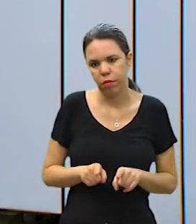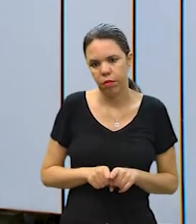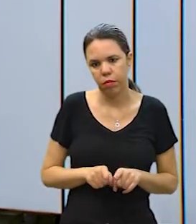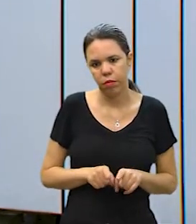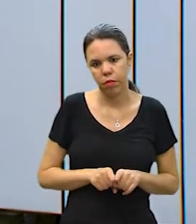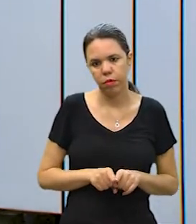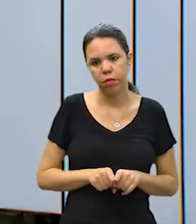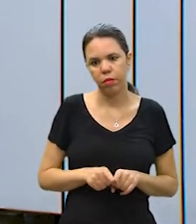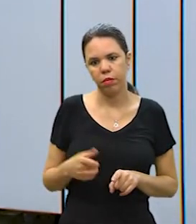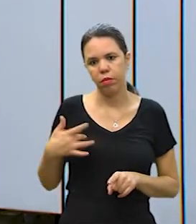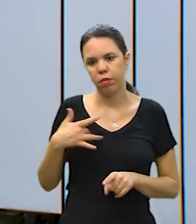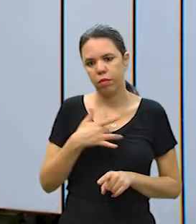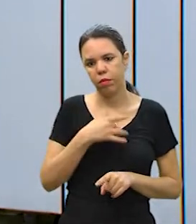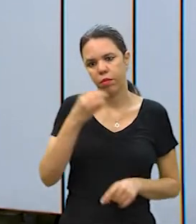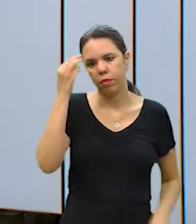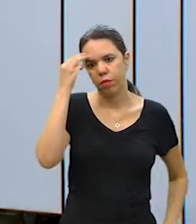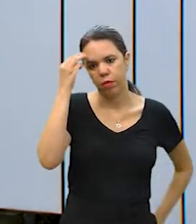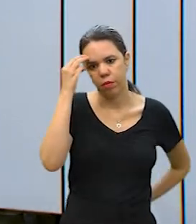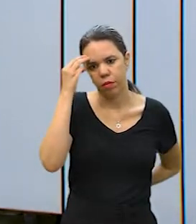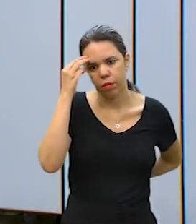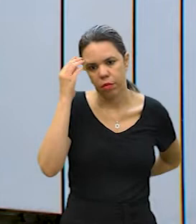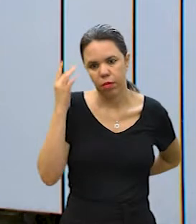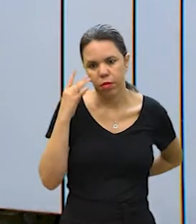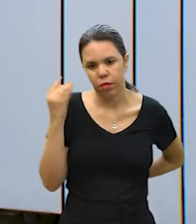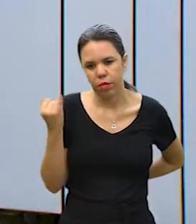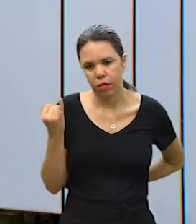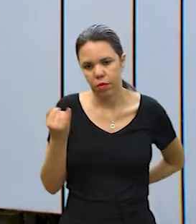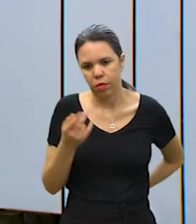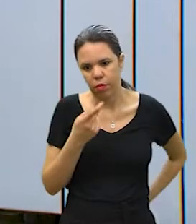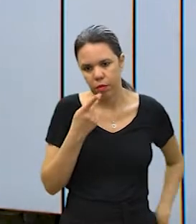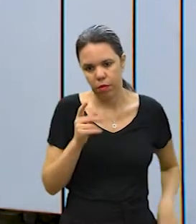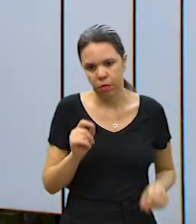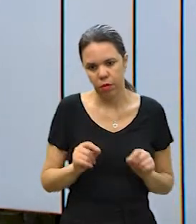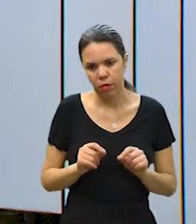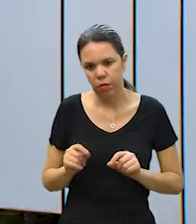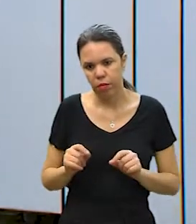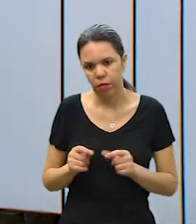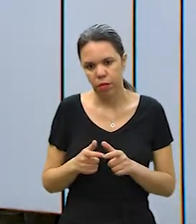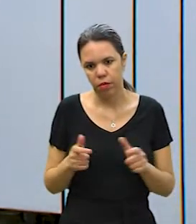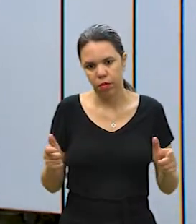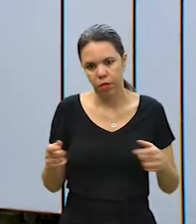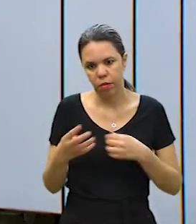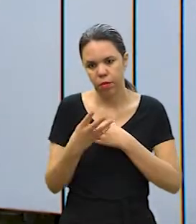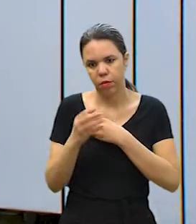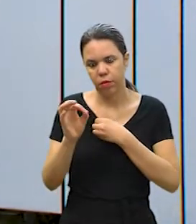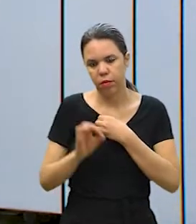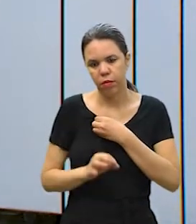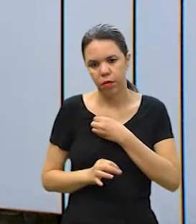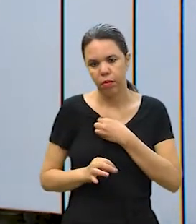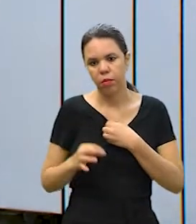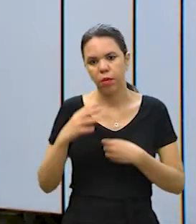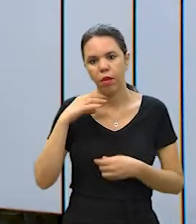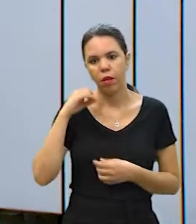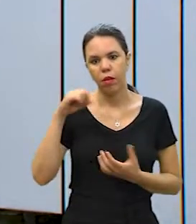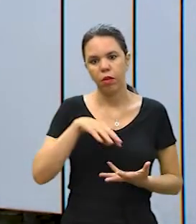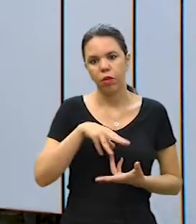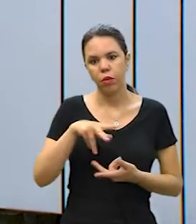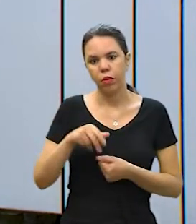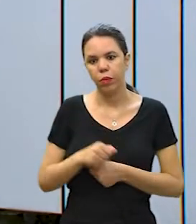da saúde mental, Gabriel, eu acho importante dizer, aumentou 40% o suicídio no mundo.